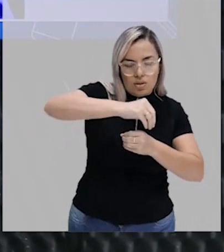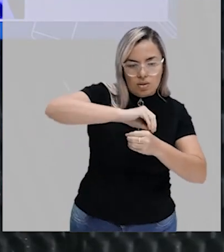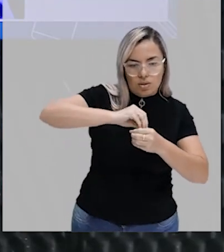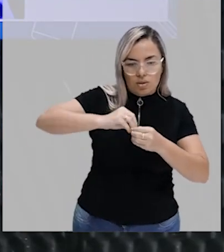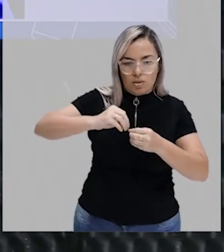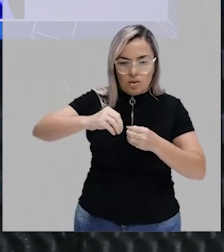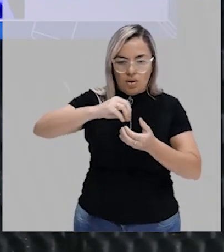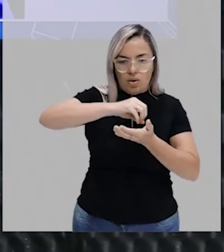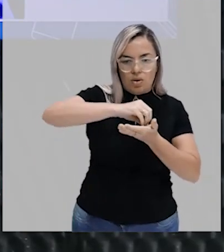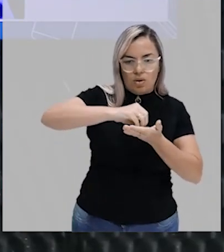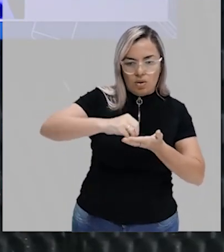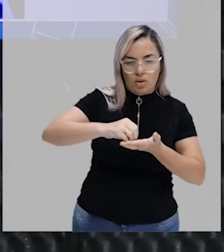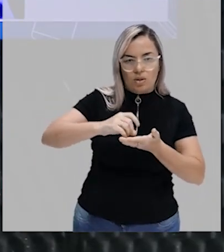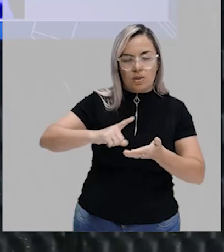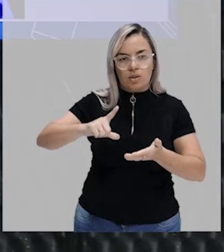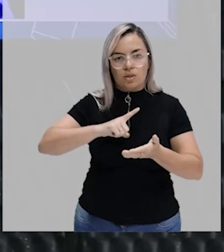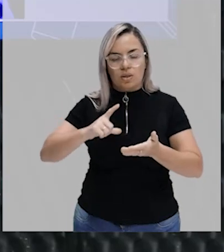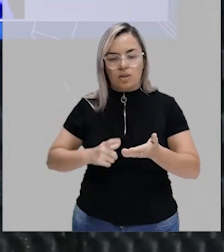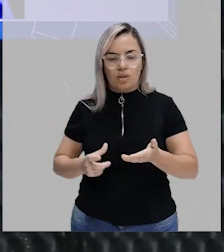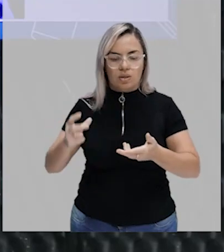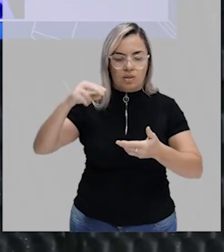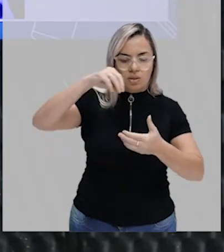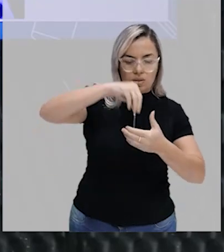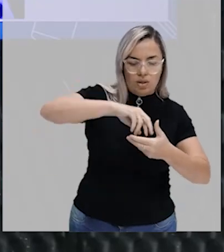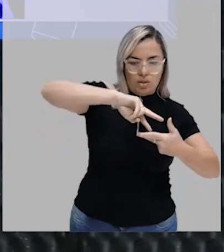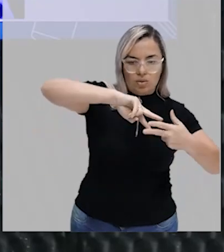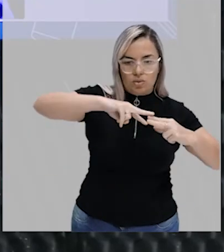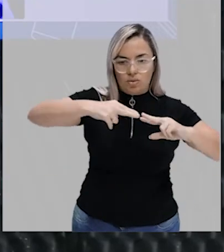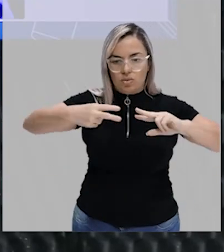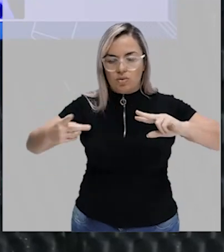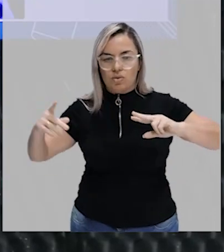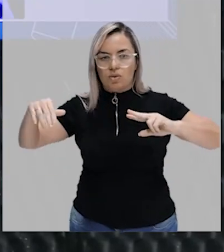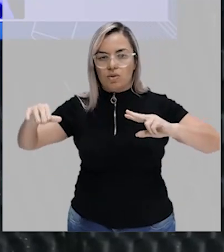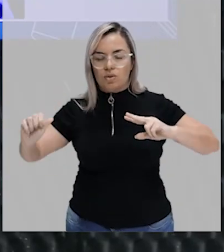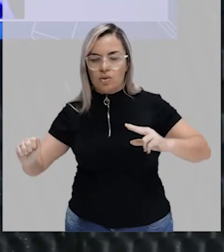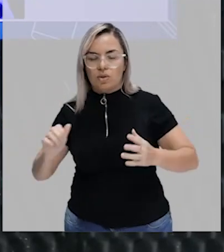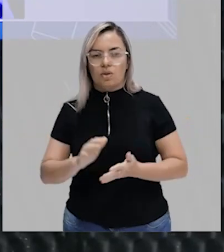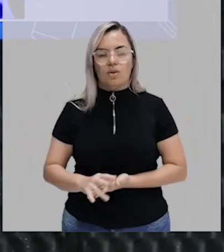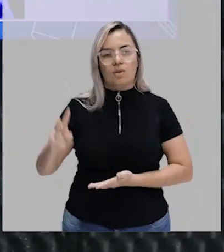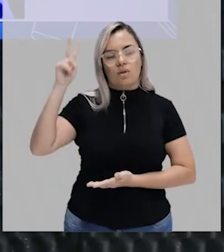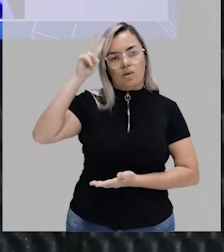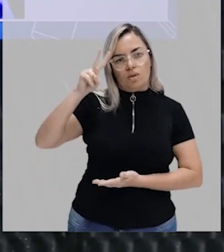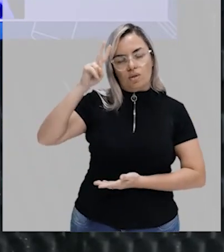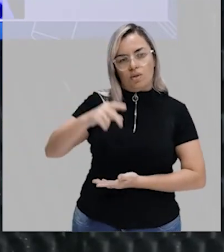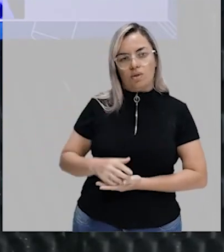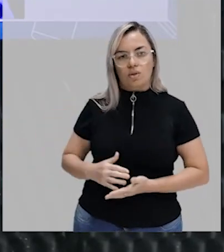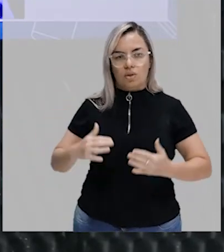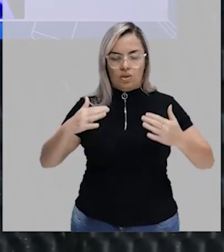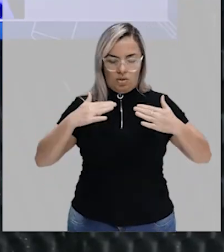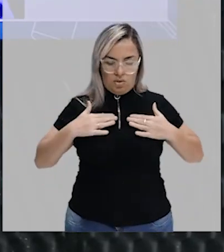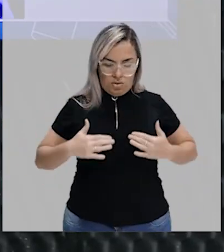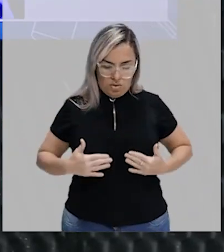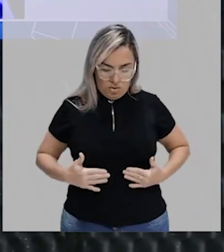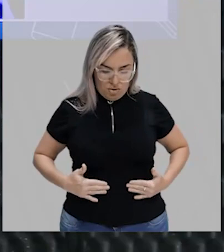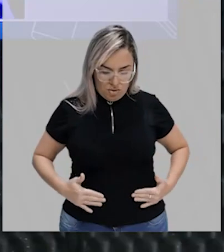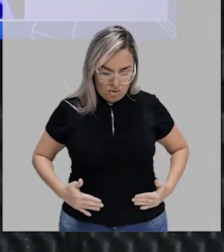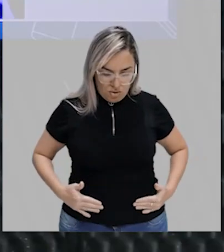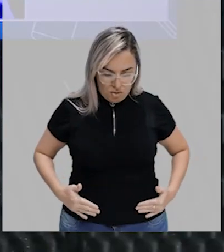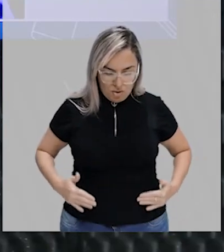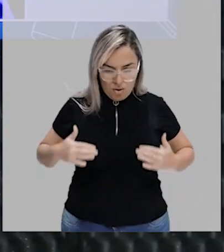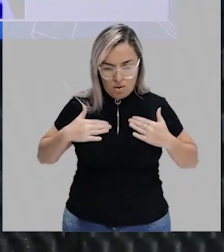DNA. Vamos lembrar que nosso corpo ele tem células, formado por milhares de células. Essas células estão